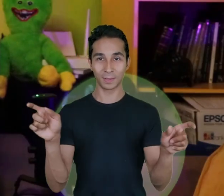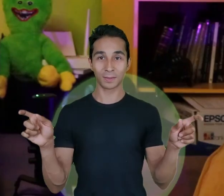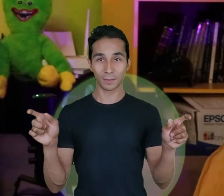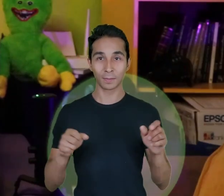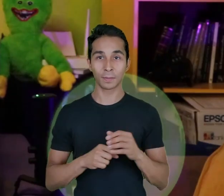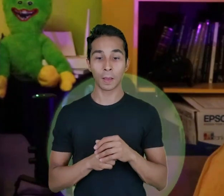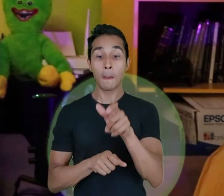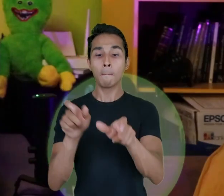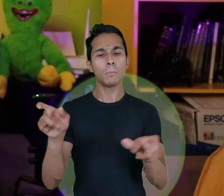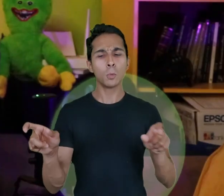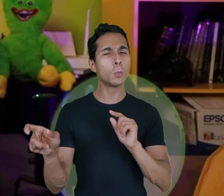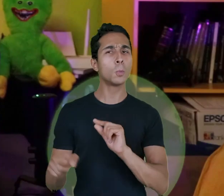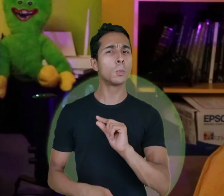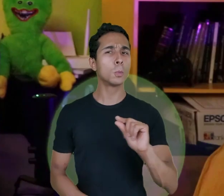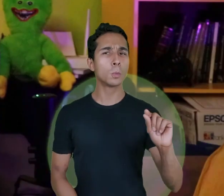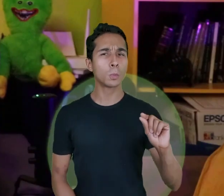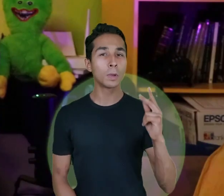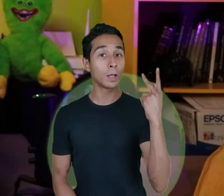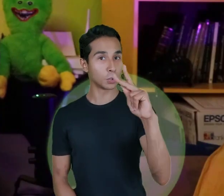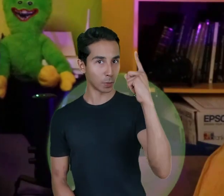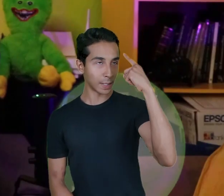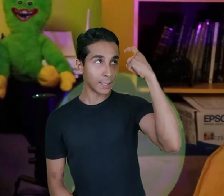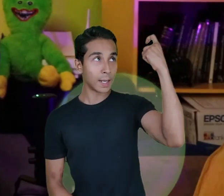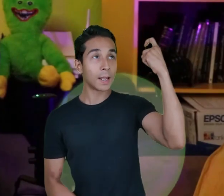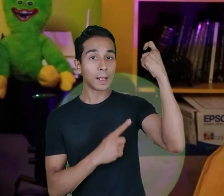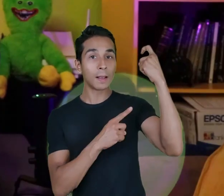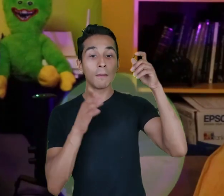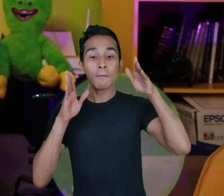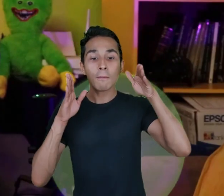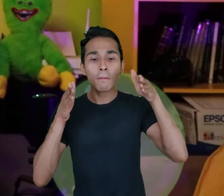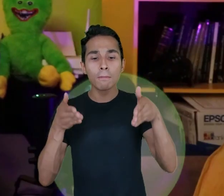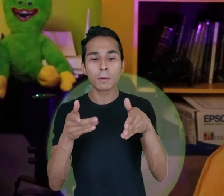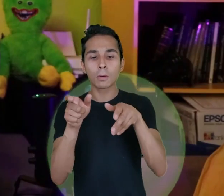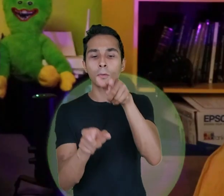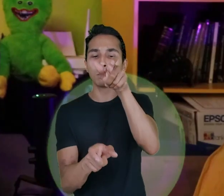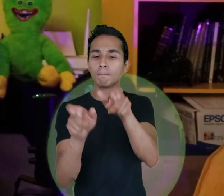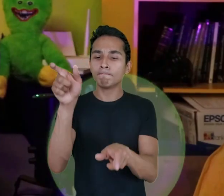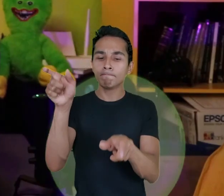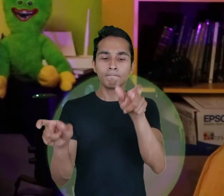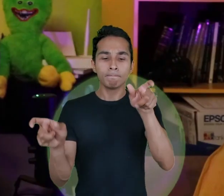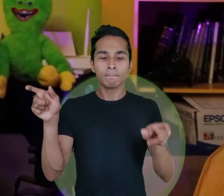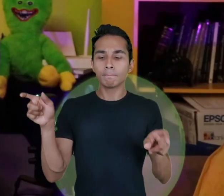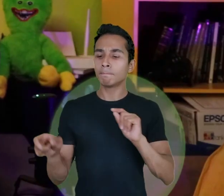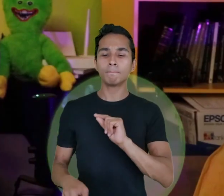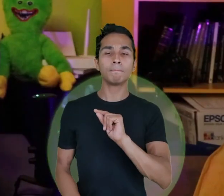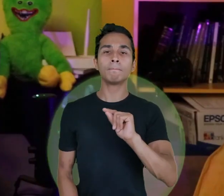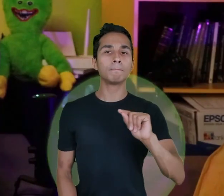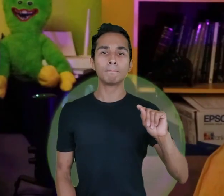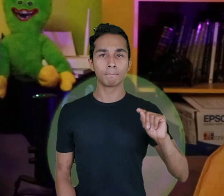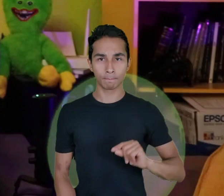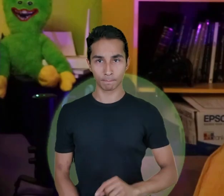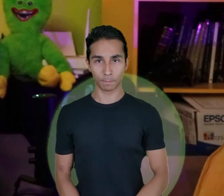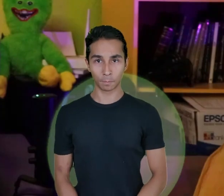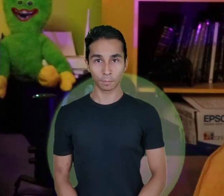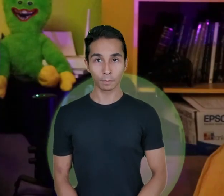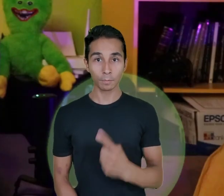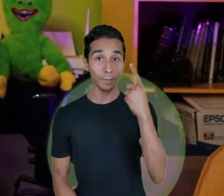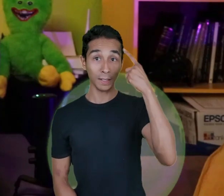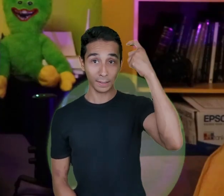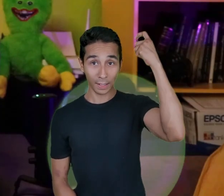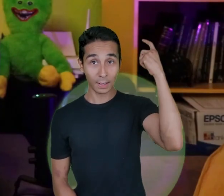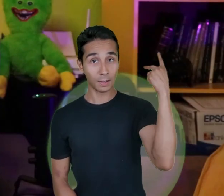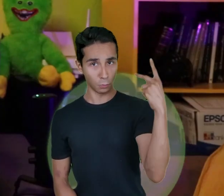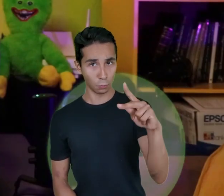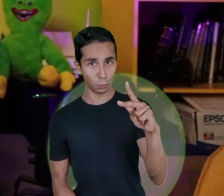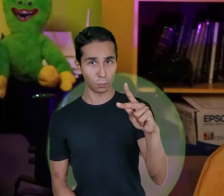nesse público-alvo, que é possível realizar para esse público. De fato que o produto que você está pensando, ele